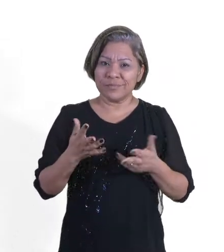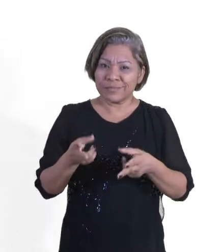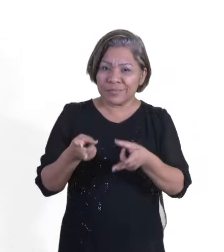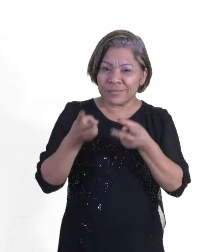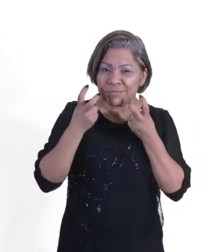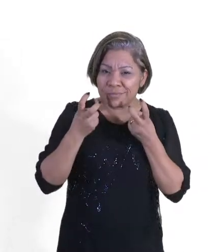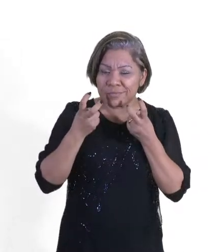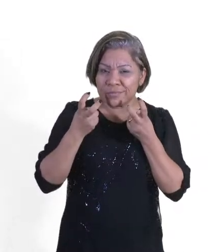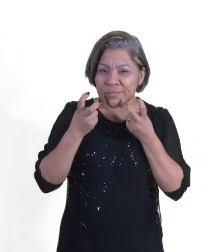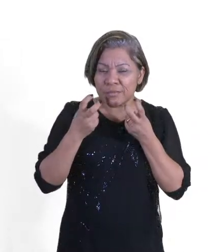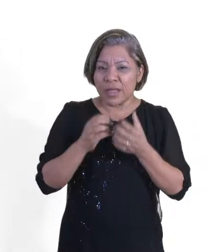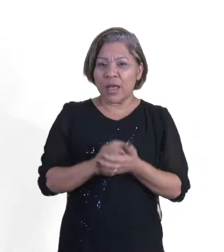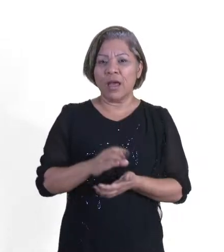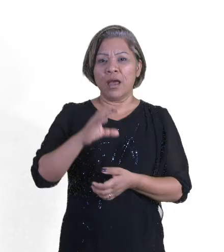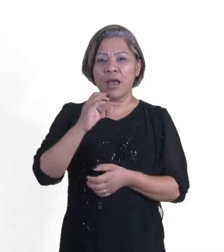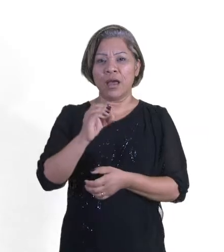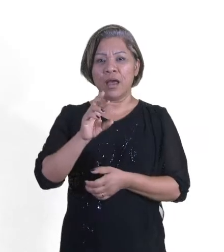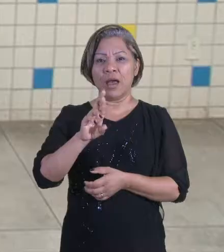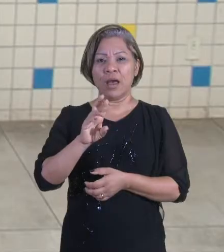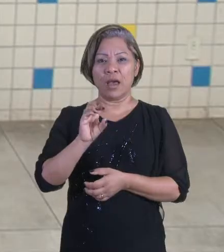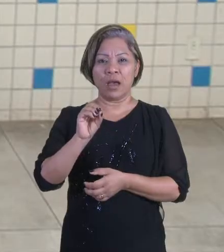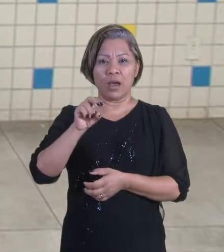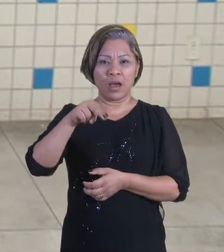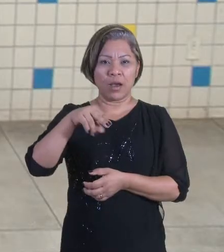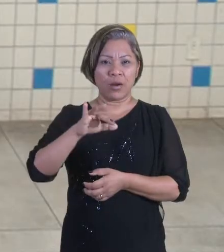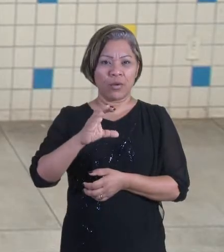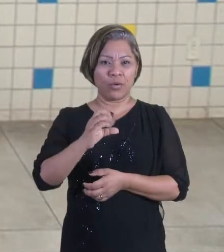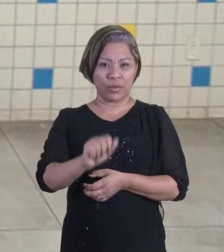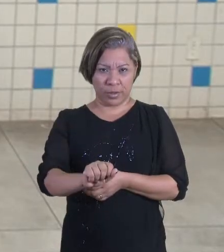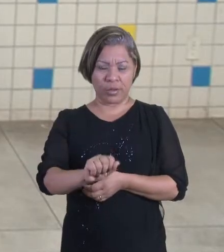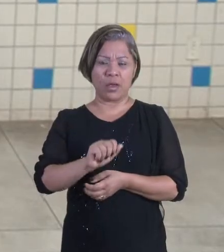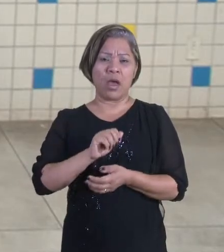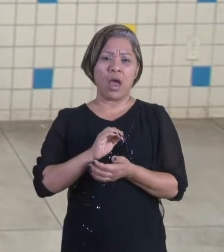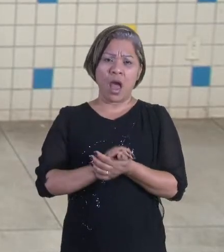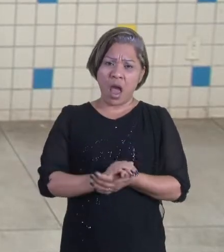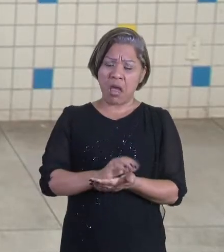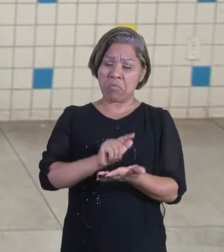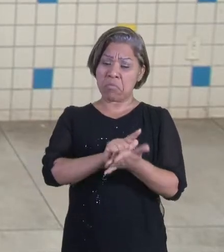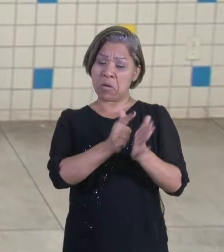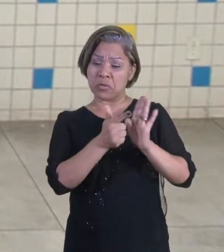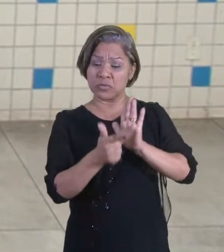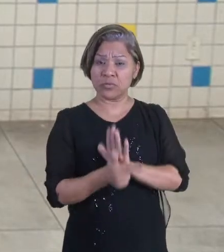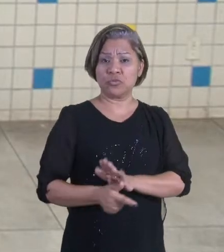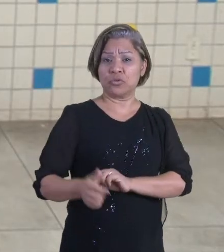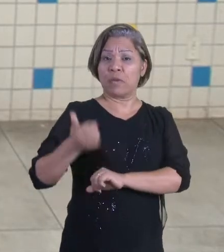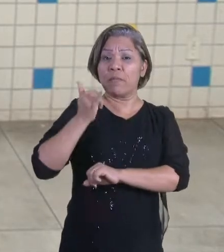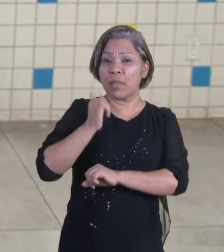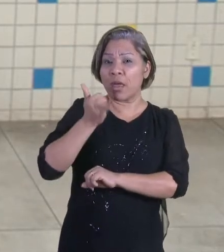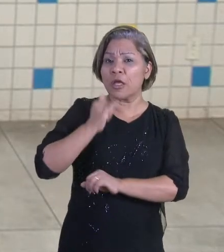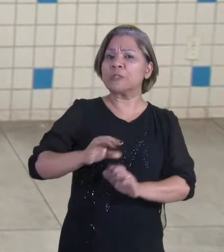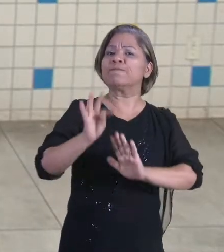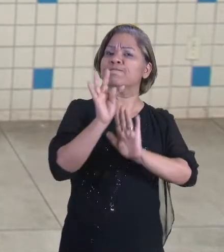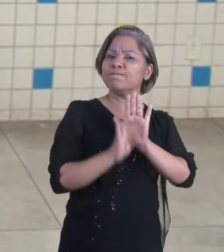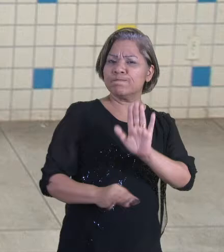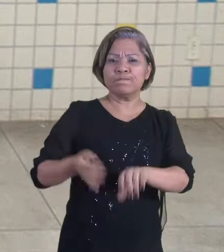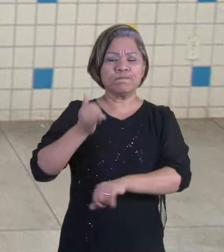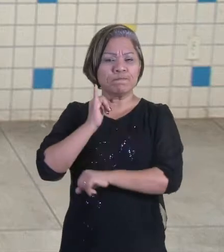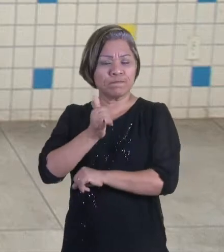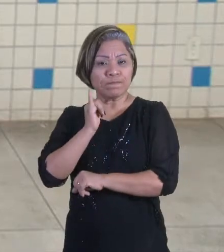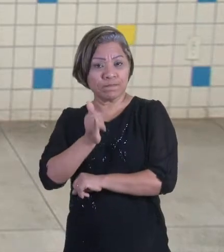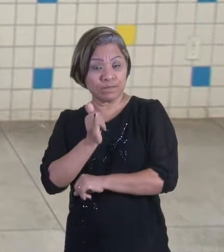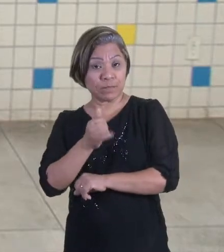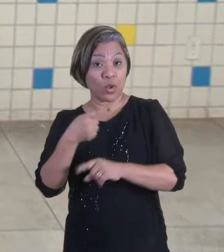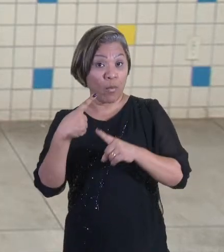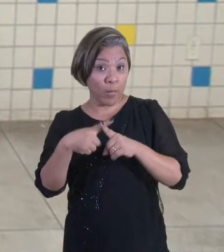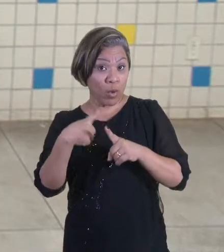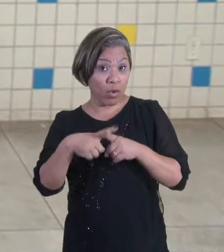que a crônica ela é classificada como um gênero narrativo? Ele é um texto narrativo porque ele